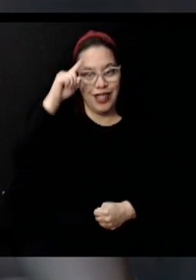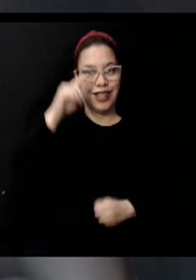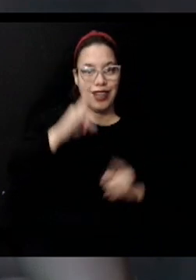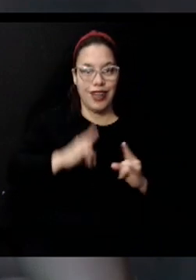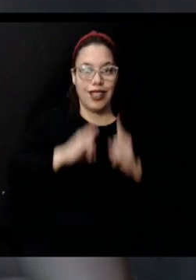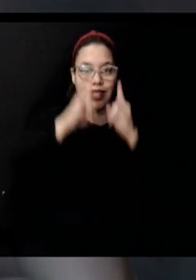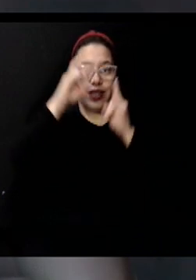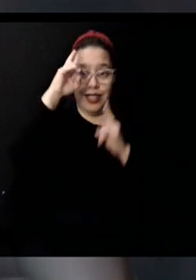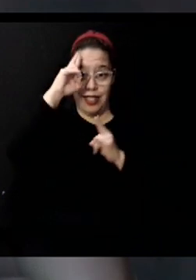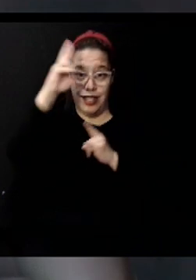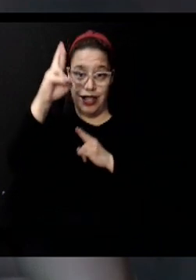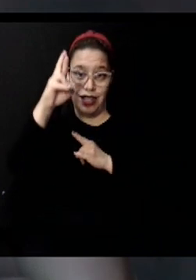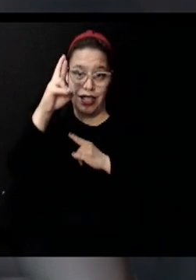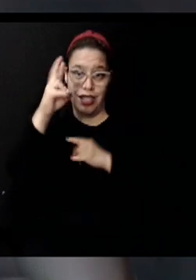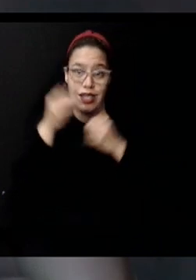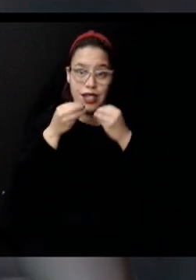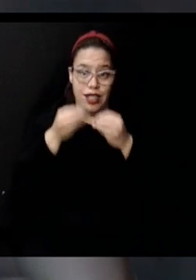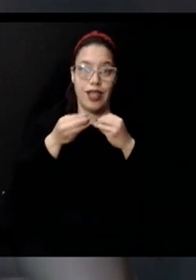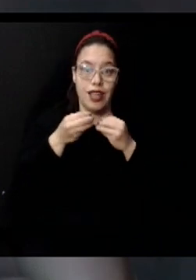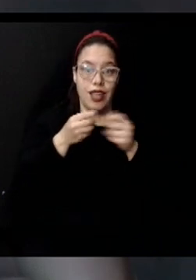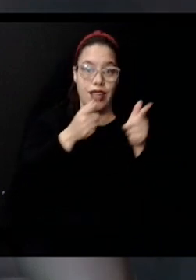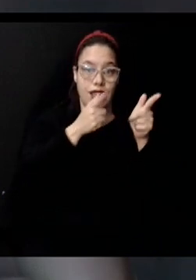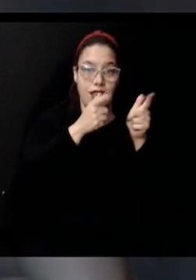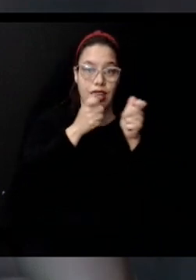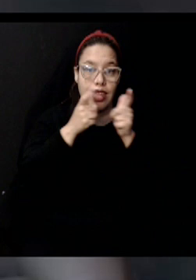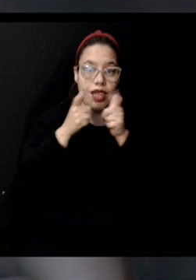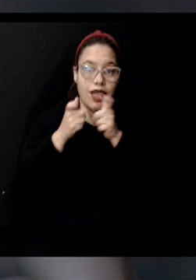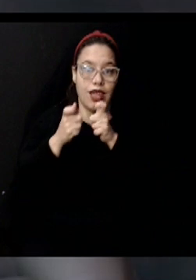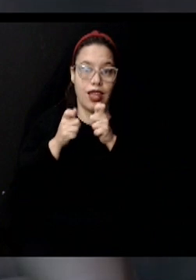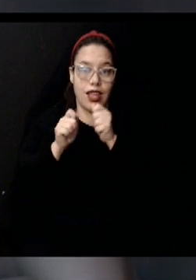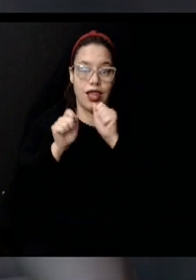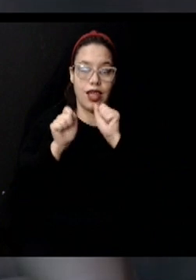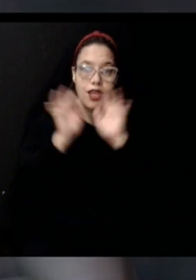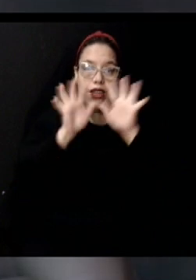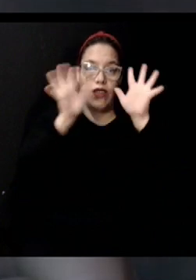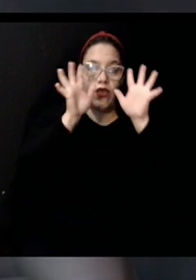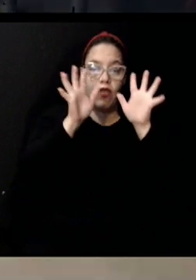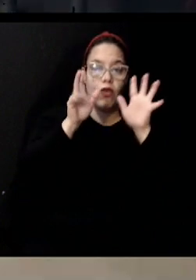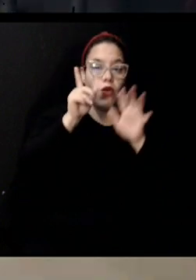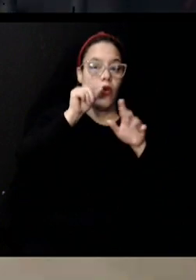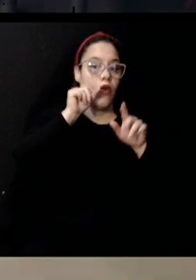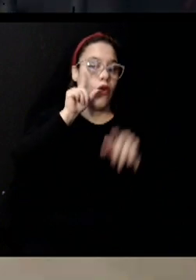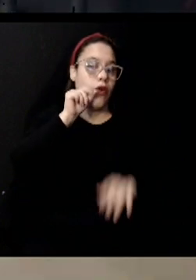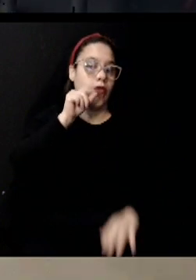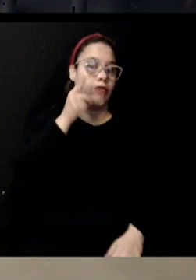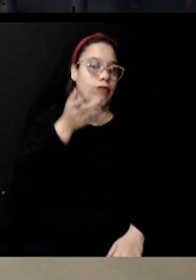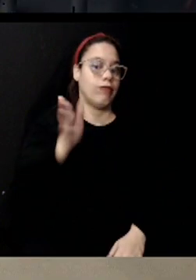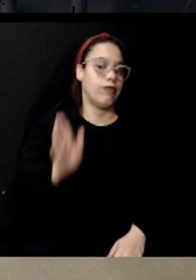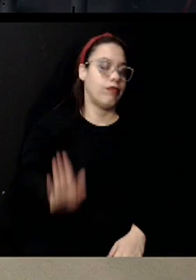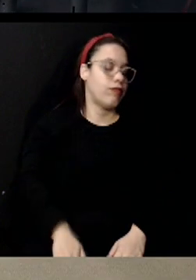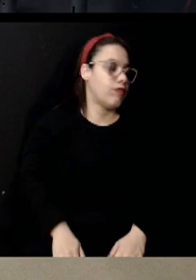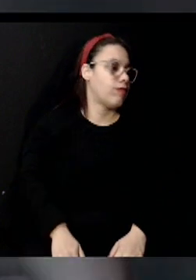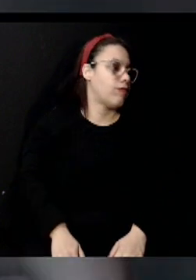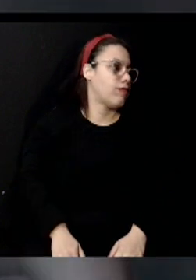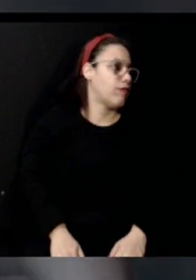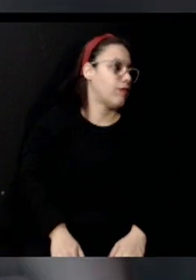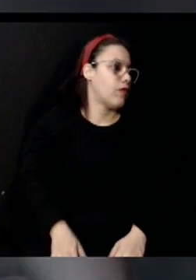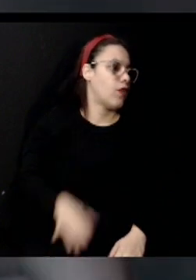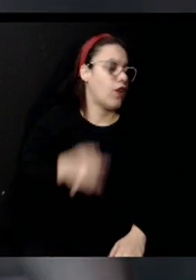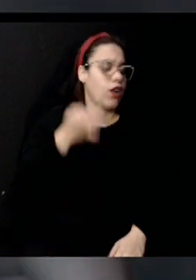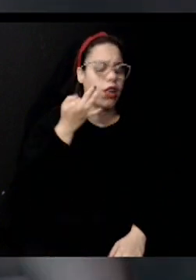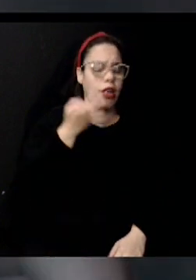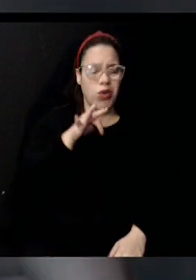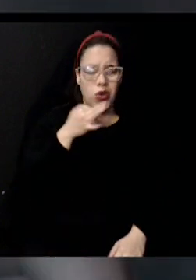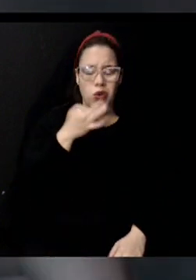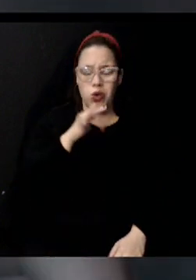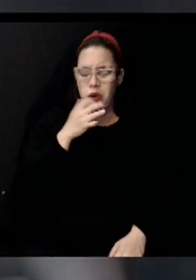ele dava tiros Uau. para espantar os Poxa passarinhos. vida. Ah, meu Deus. E aquilo me doeu, sabe. E aí eu